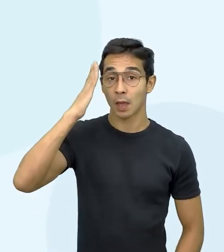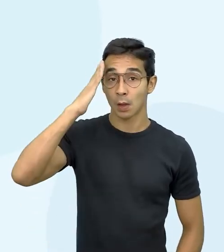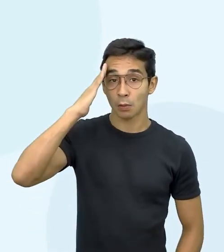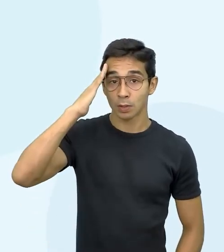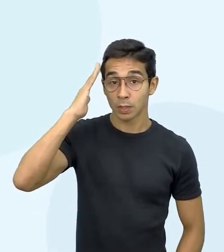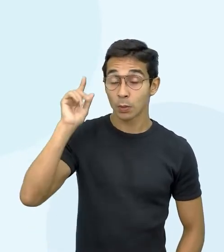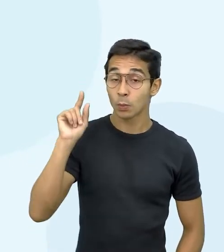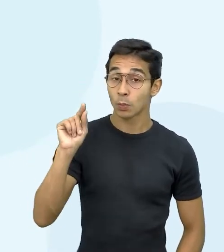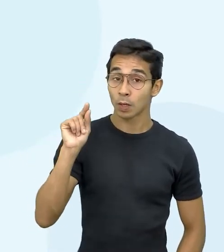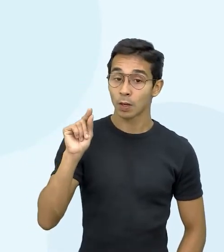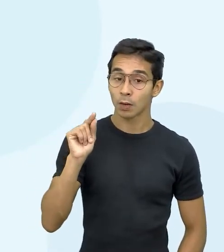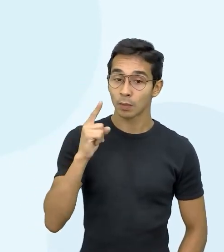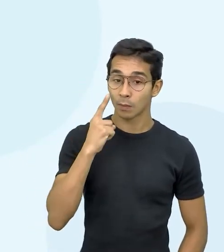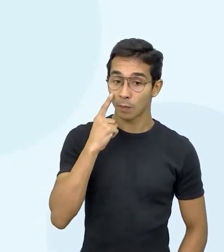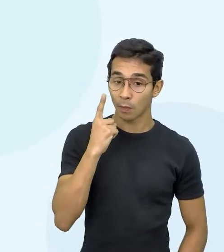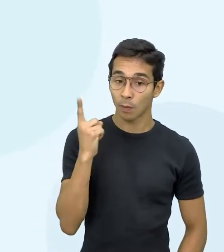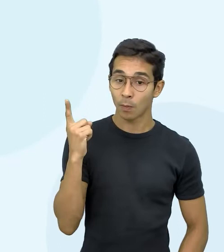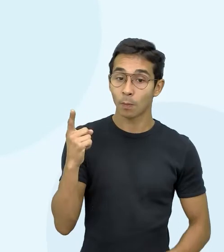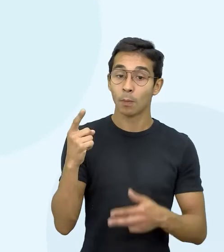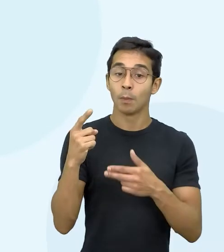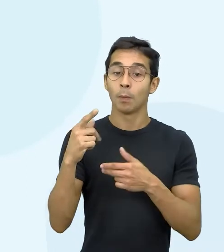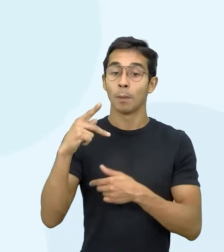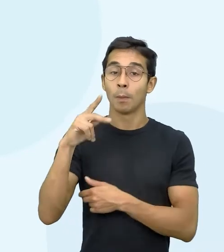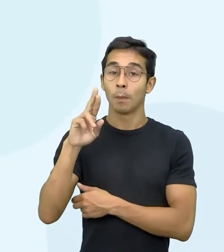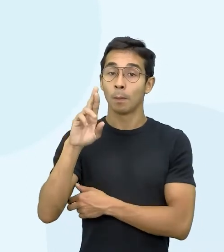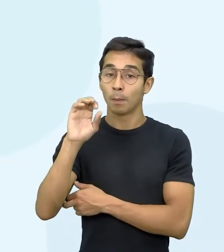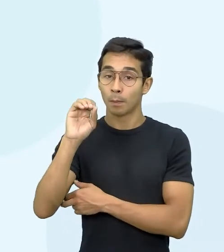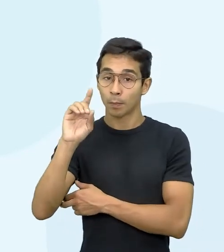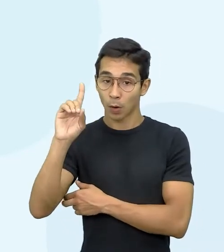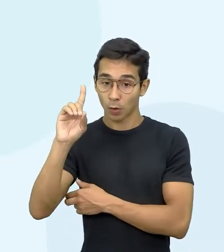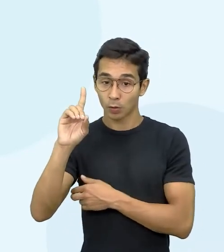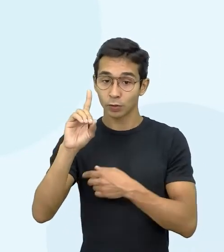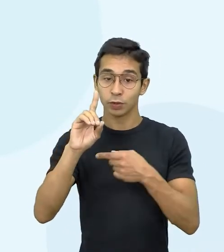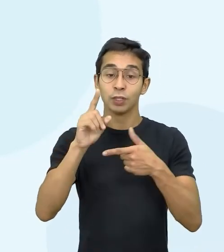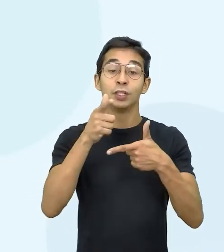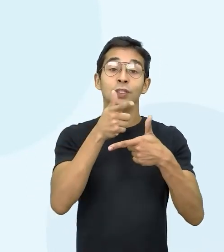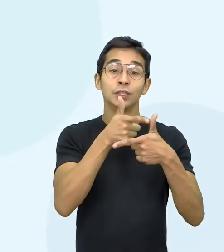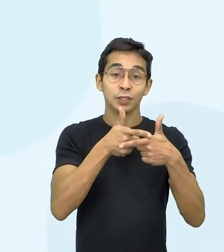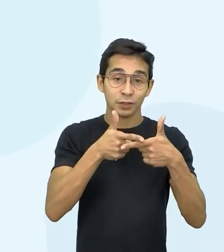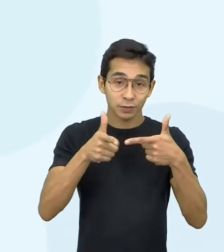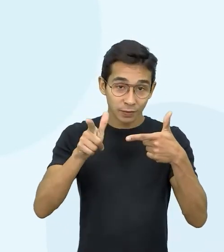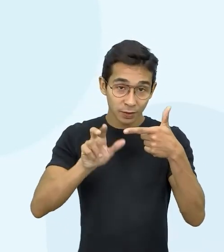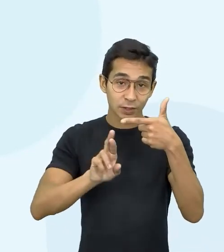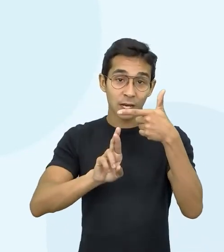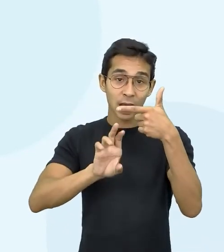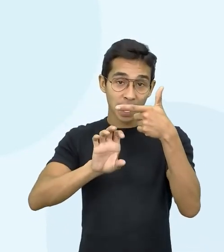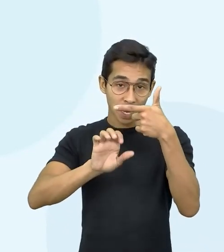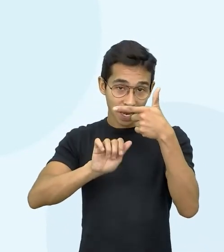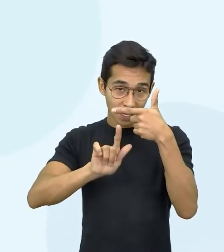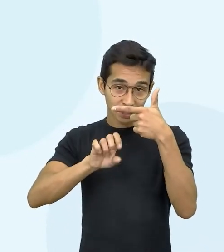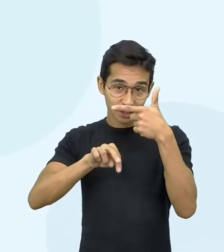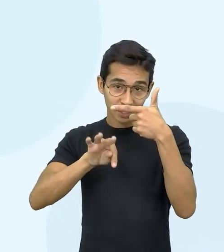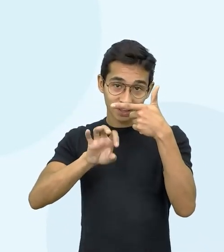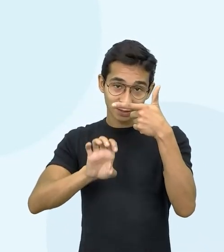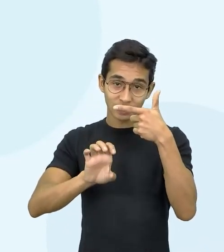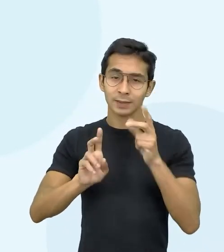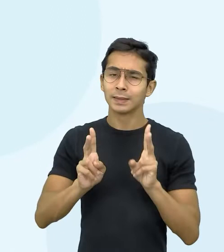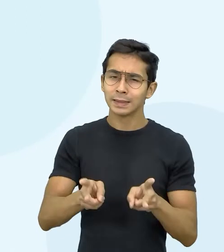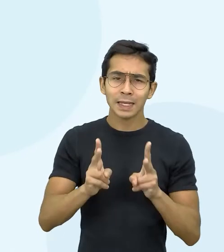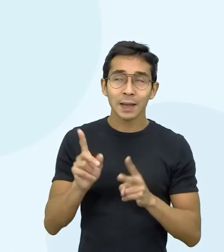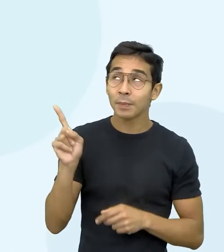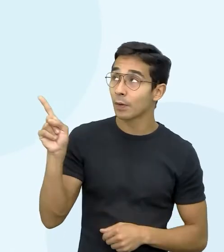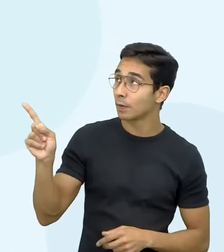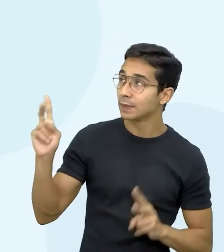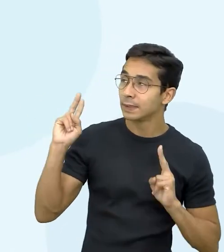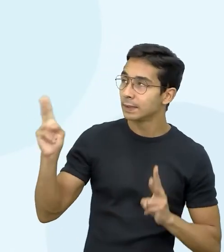concentração dos produtos será dividido pela concentração dos reagentes. Sempre será assim,